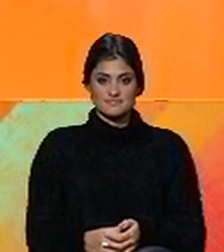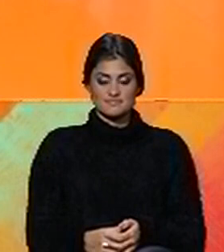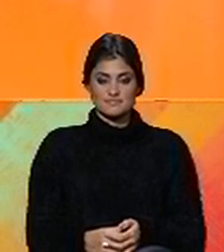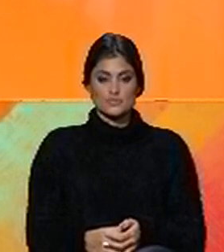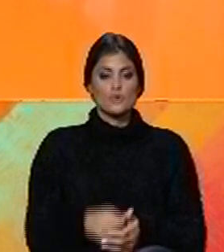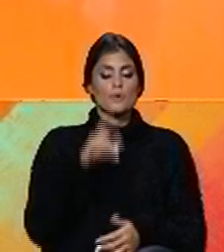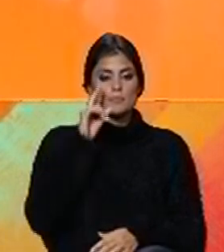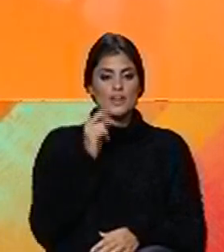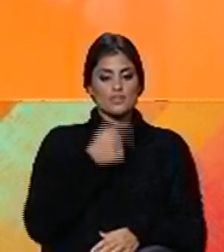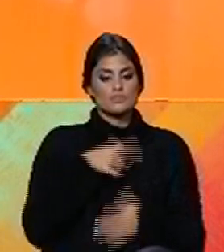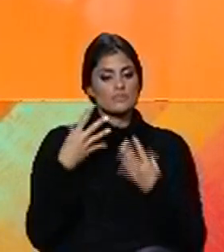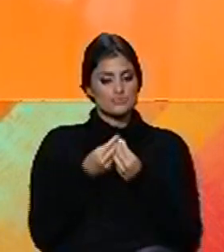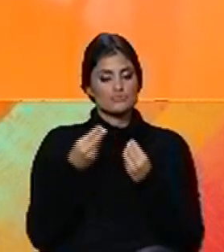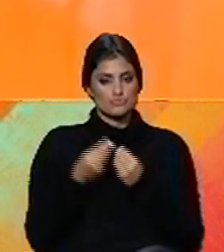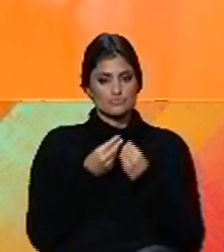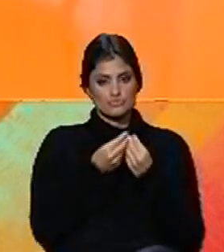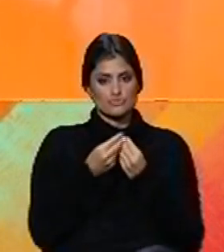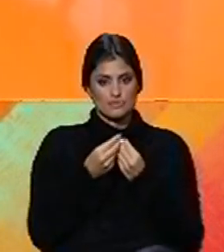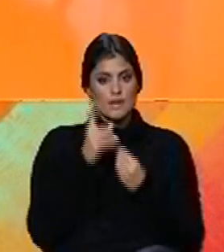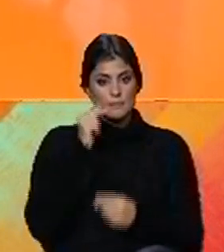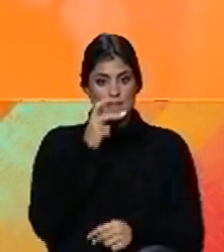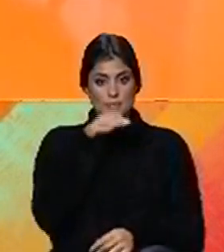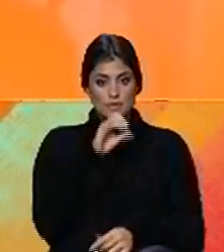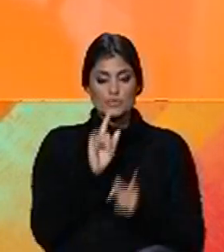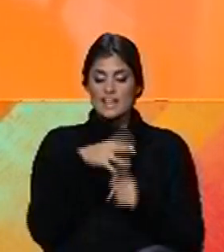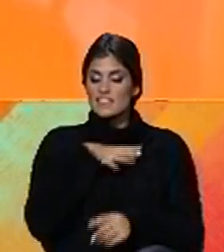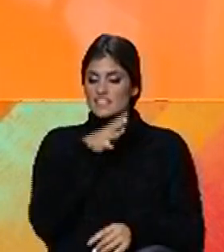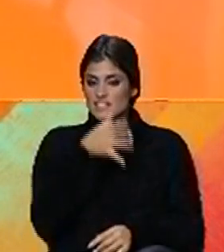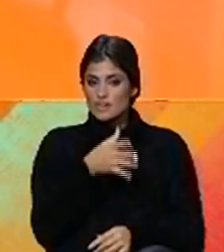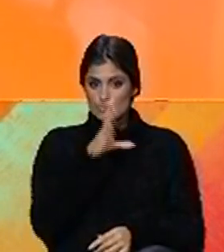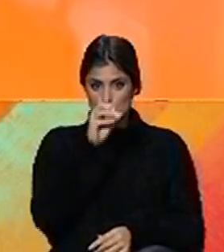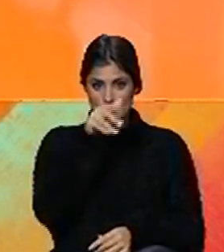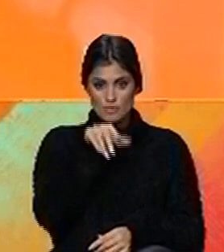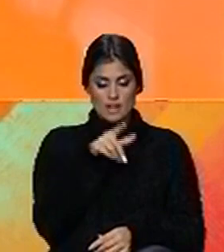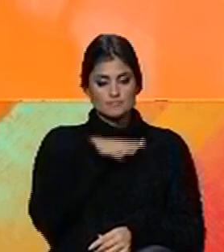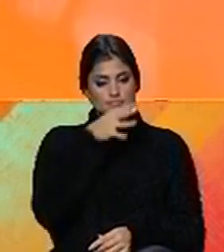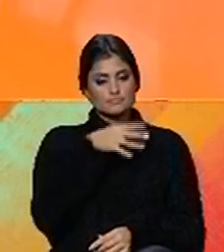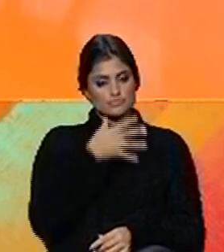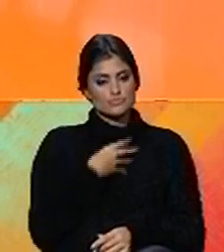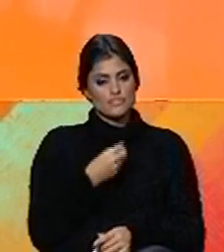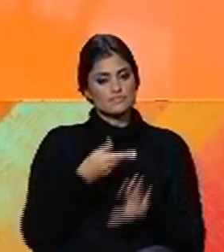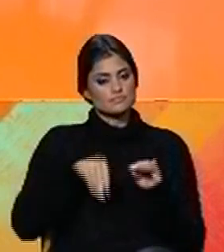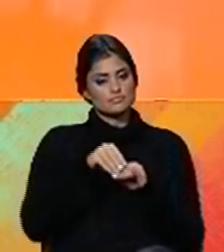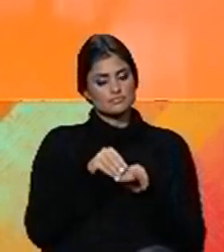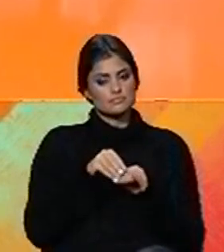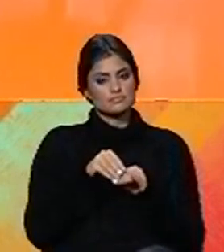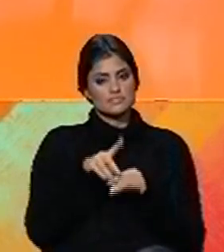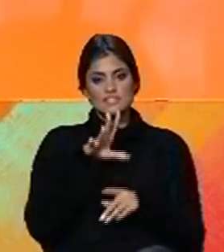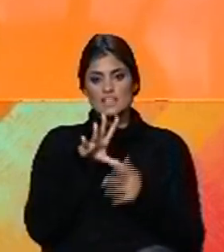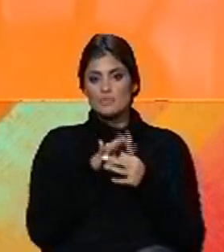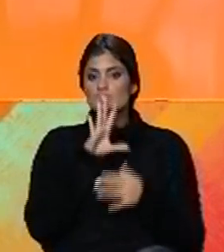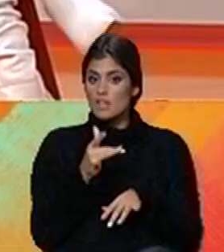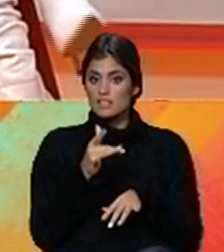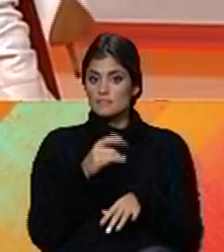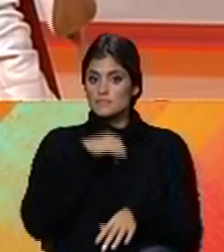Pai, não, estamos todos juntos. Pai Abílio, o que é que quer dizer ao João? Como é que palavras é que gostaria de acrescentar mais sobre este filho? Como